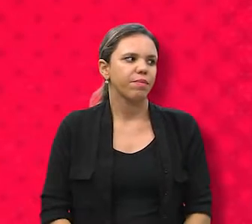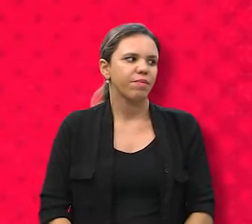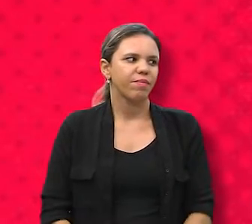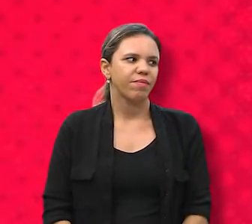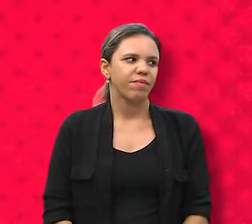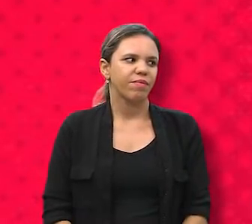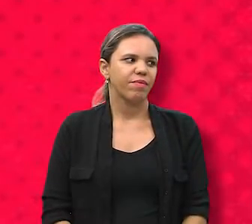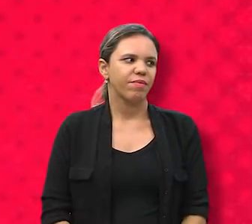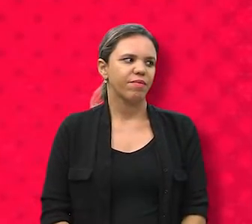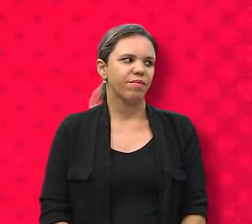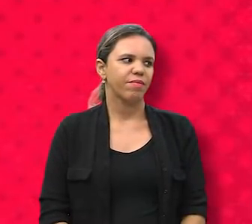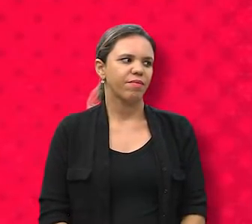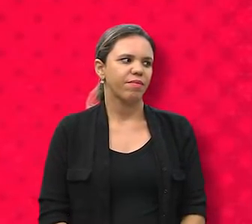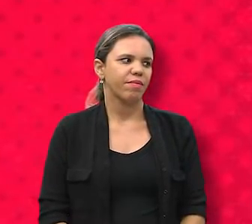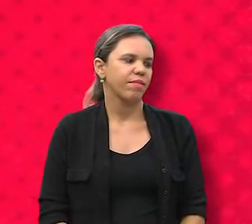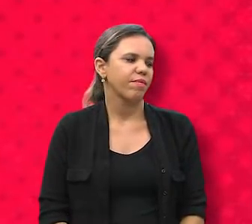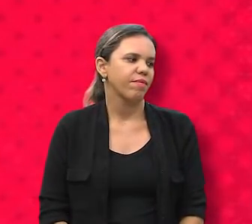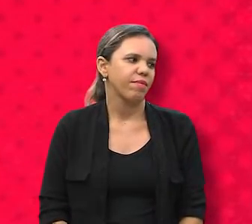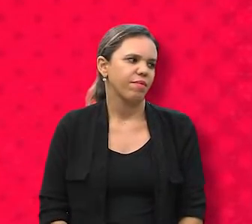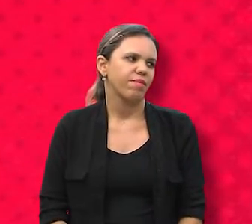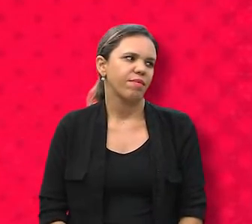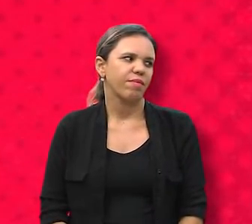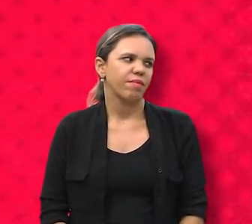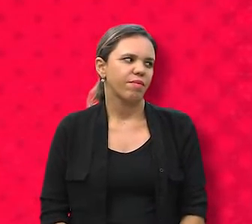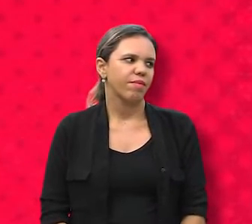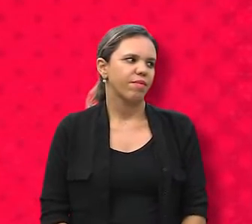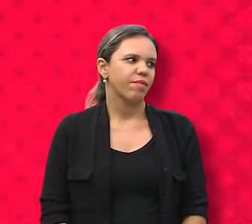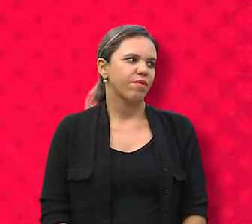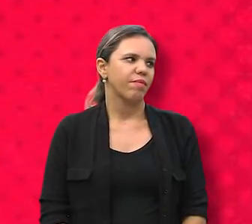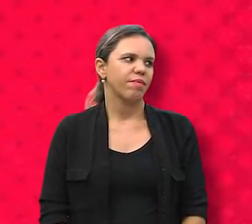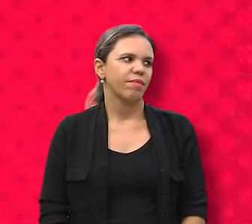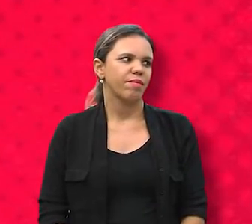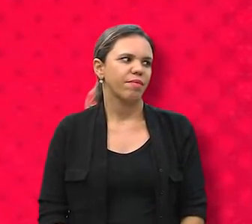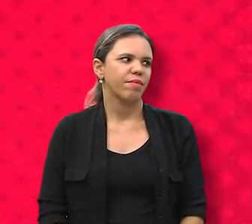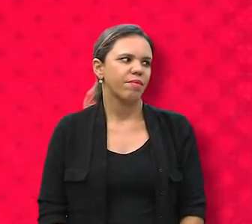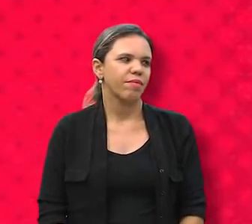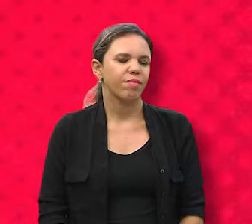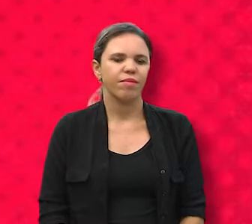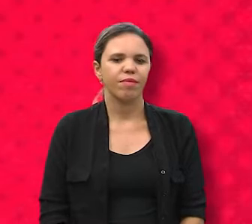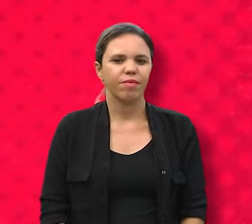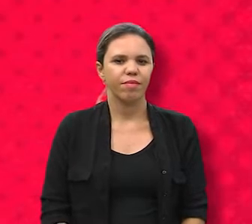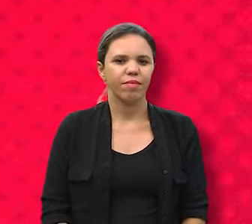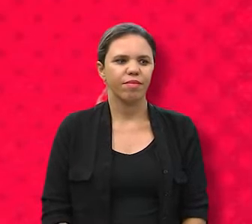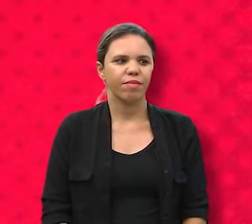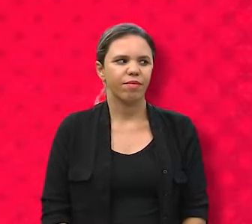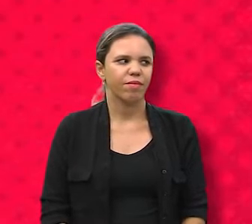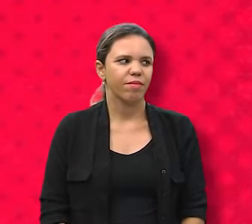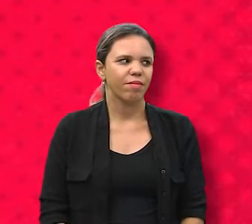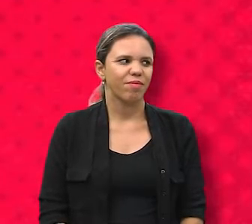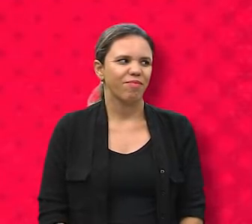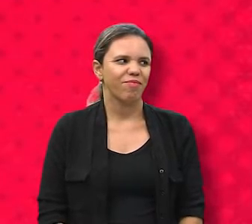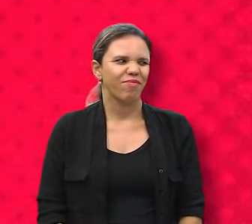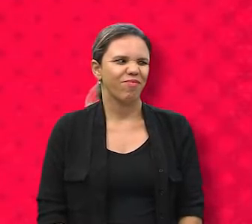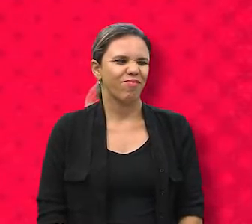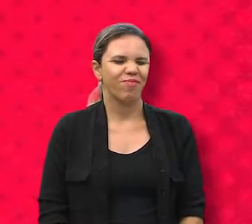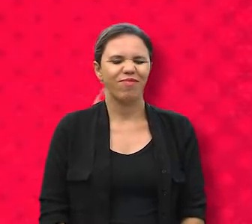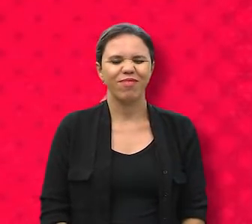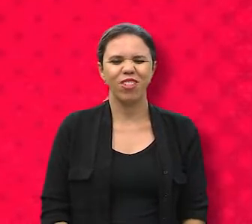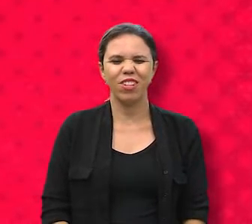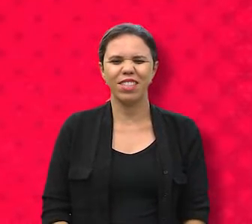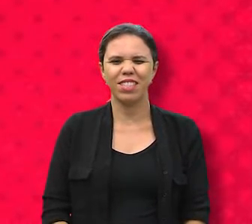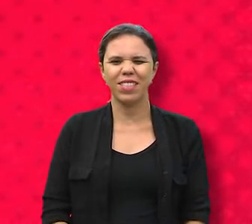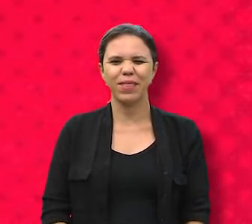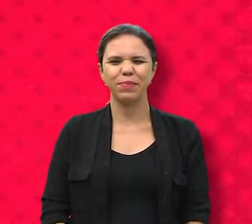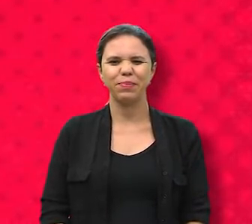se você me perguntar como eu tô por dentro, por dentro eu tô